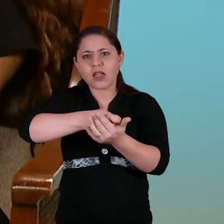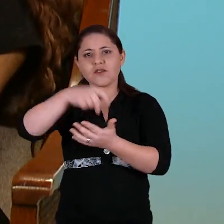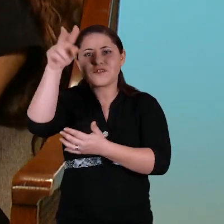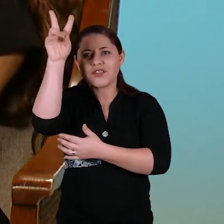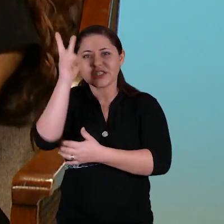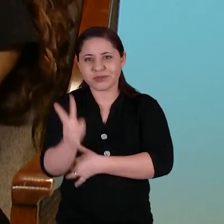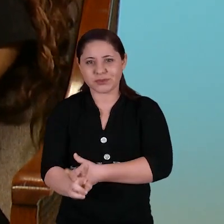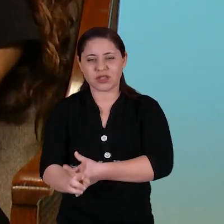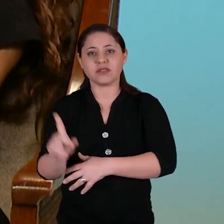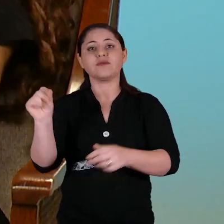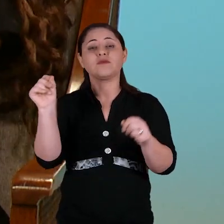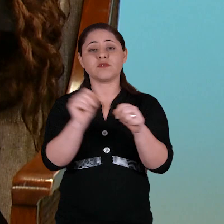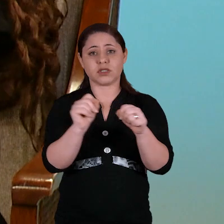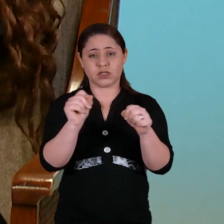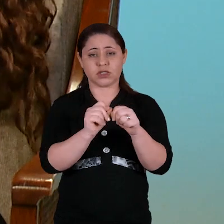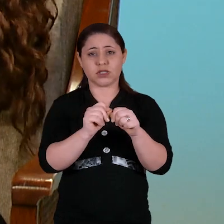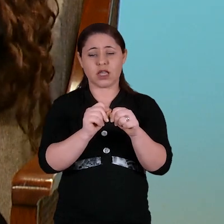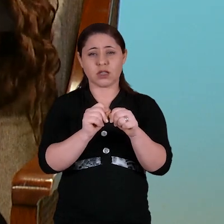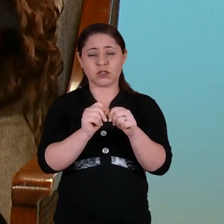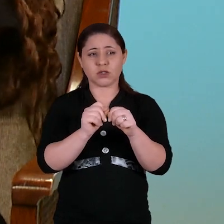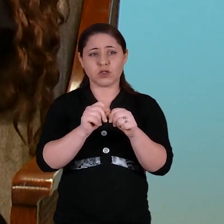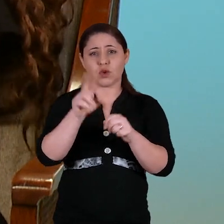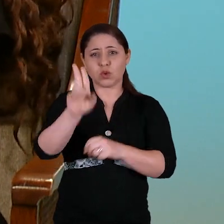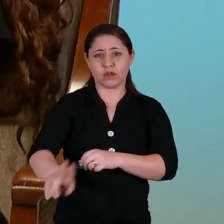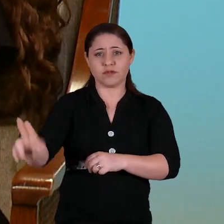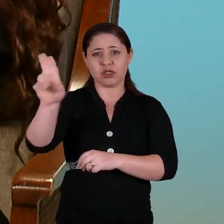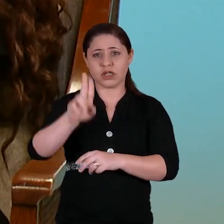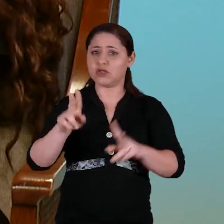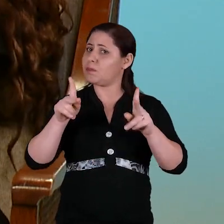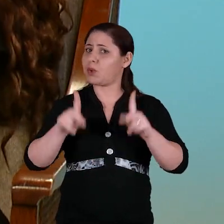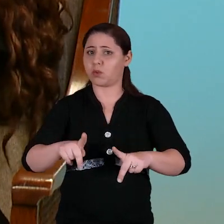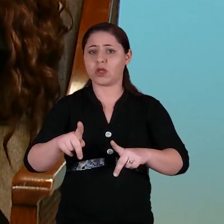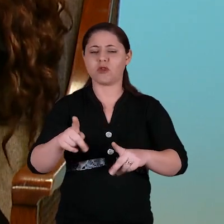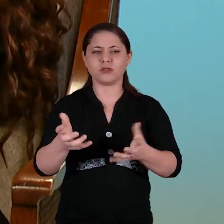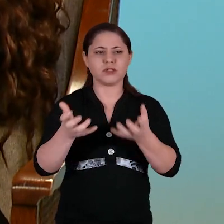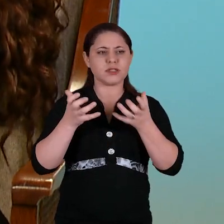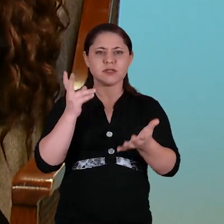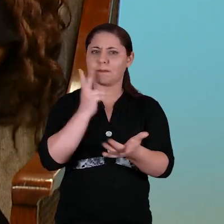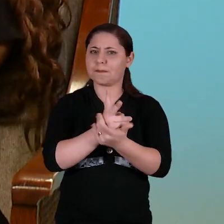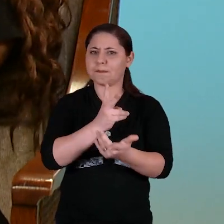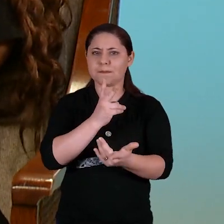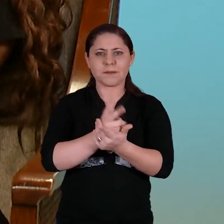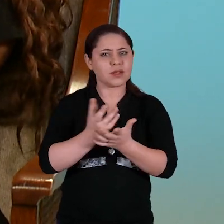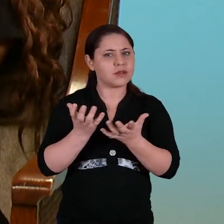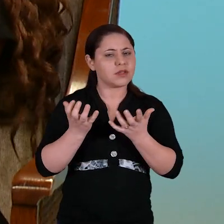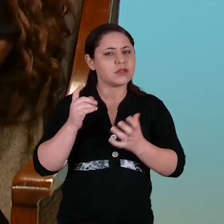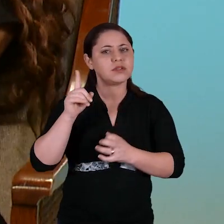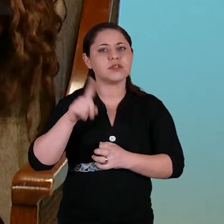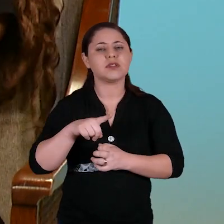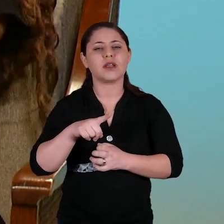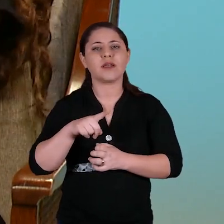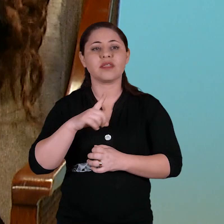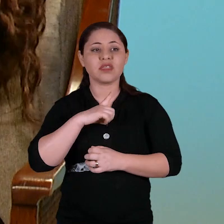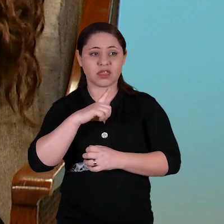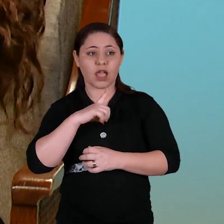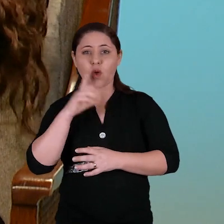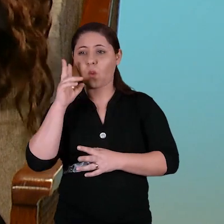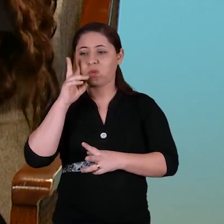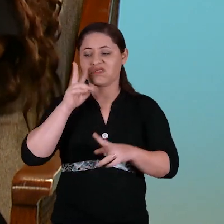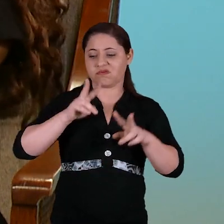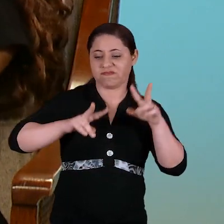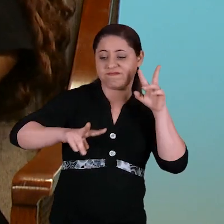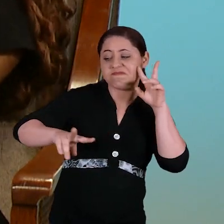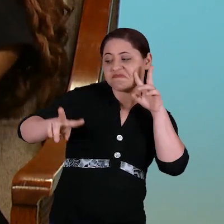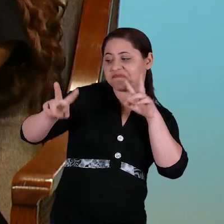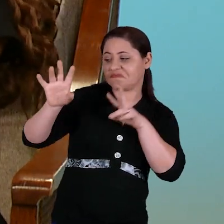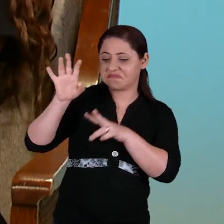vestibular e fazer numa universidade pública também, porque era algo que eu queria muito desde cedo, sempre tem aqueles olhares e